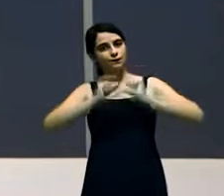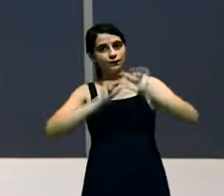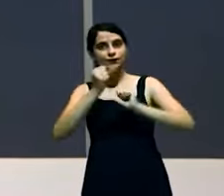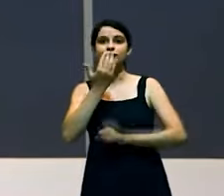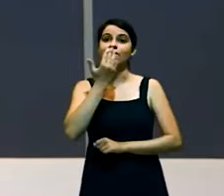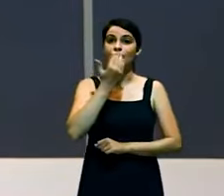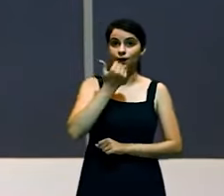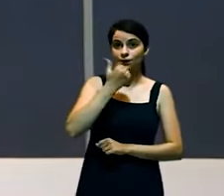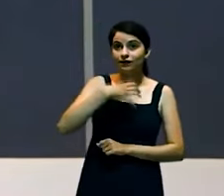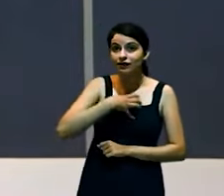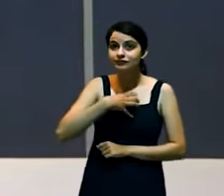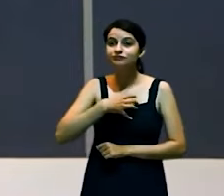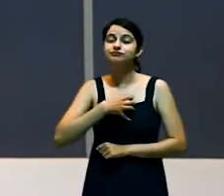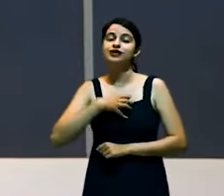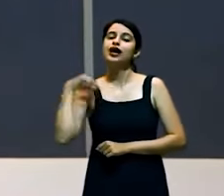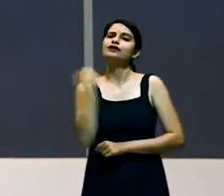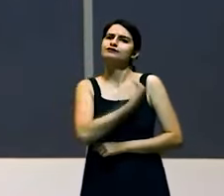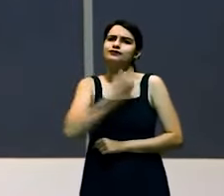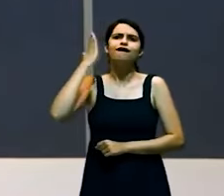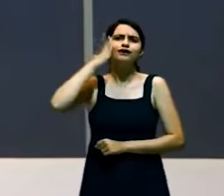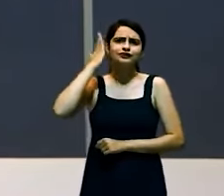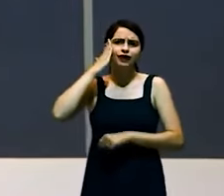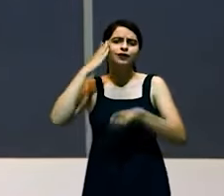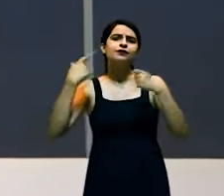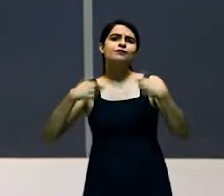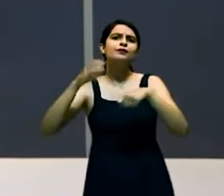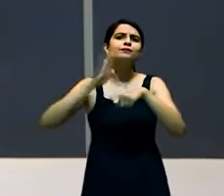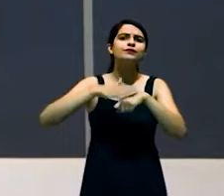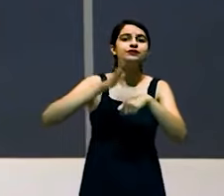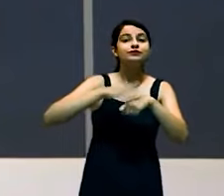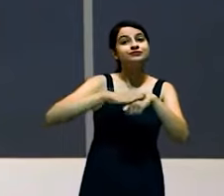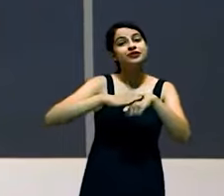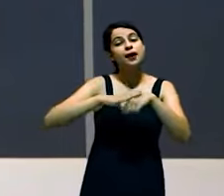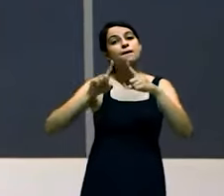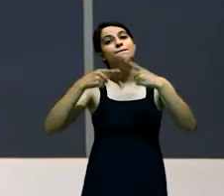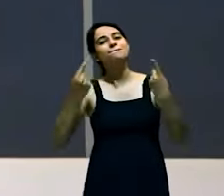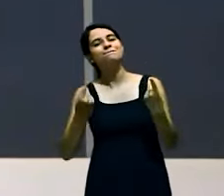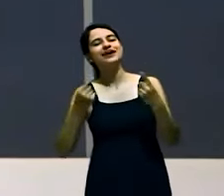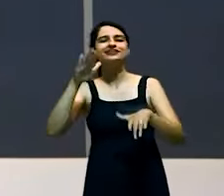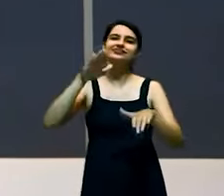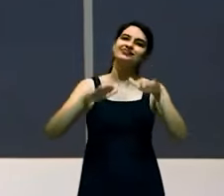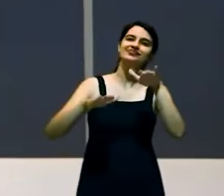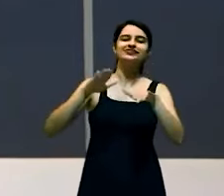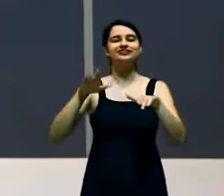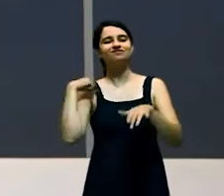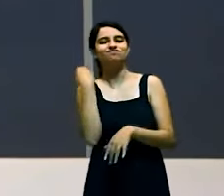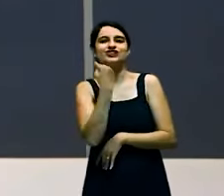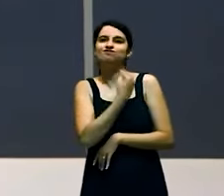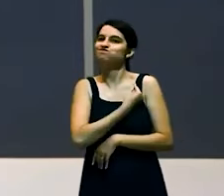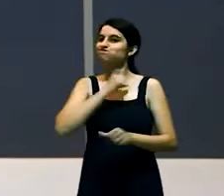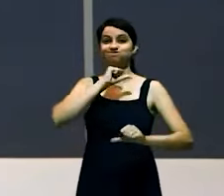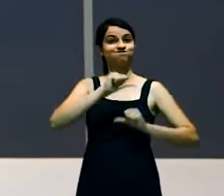E a gente sabe o que fazer, mas a gente às vezes não muda. Eu